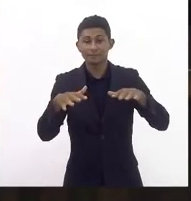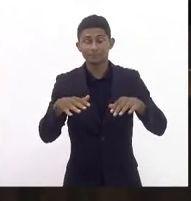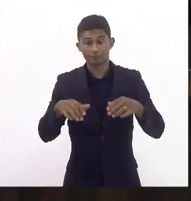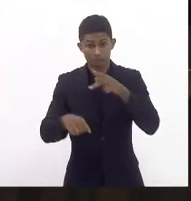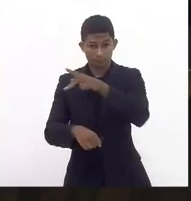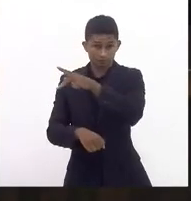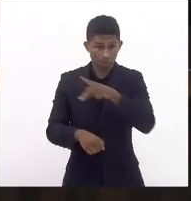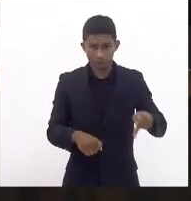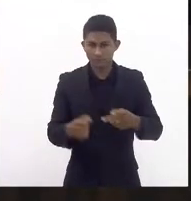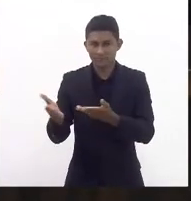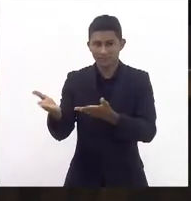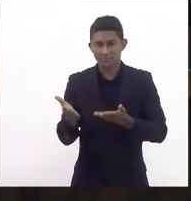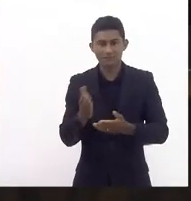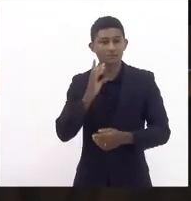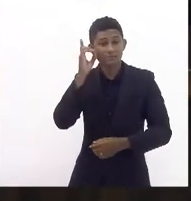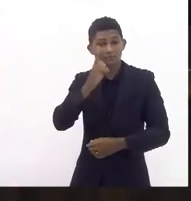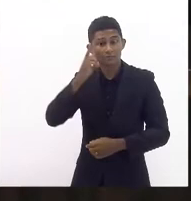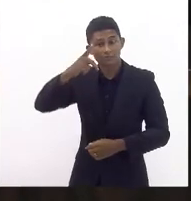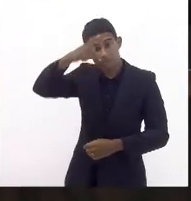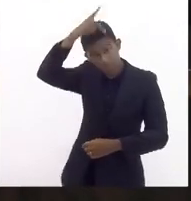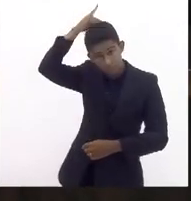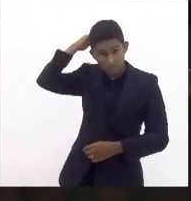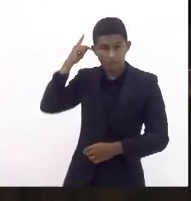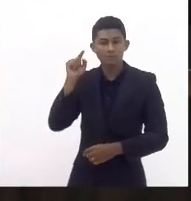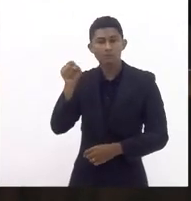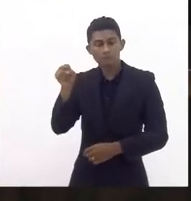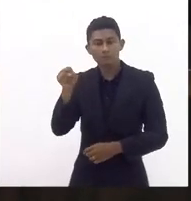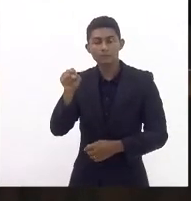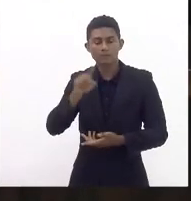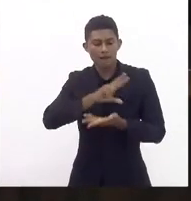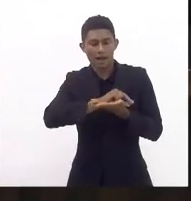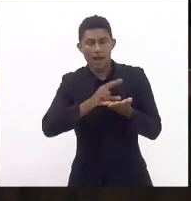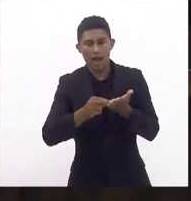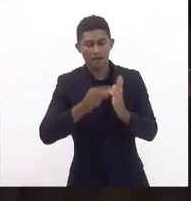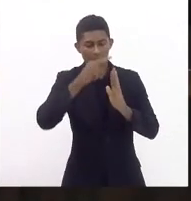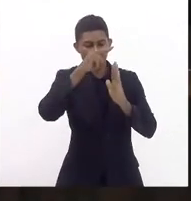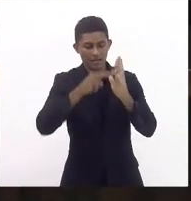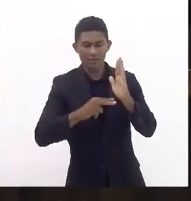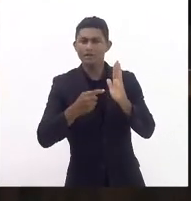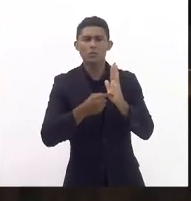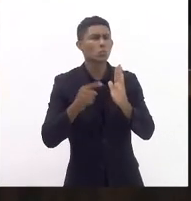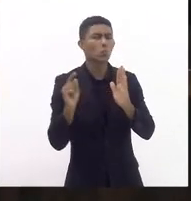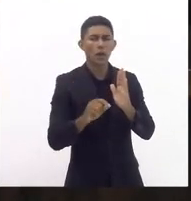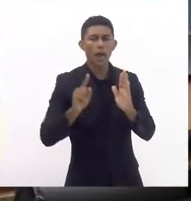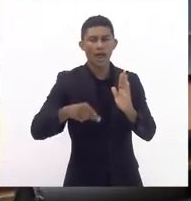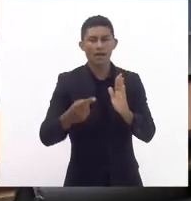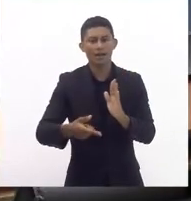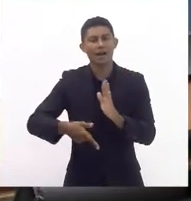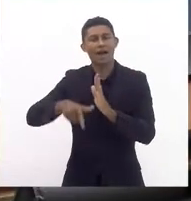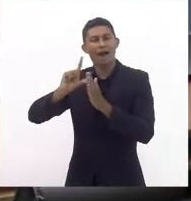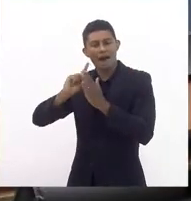presidência convida o senhor Deputado Luiz Paulo para fazer a leitura da ata da sessão anterior